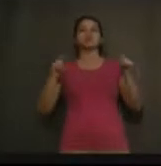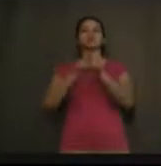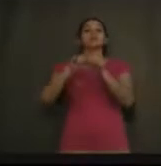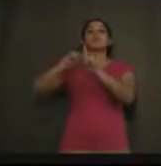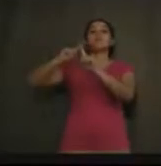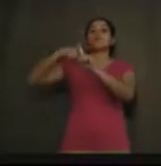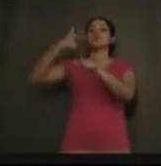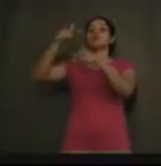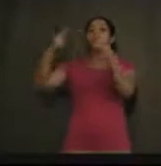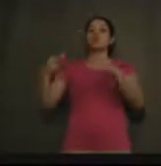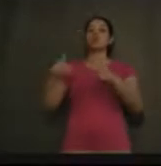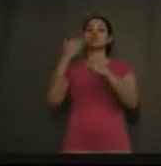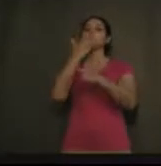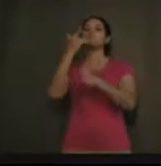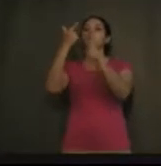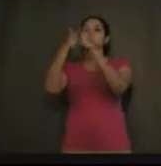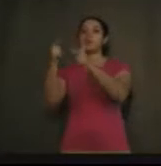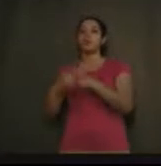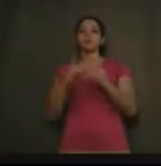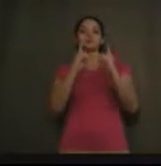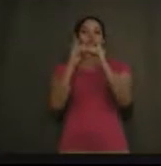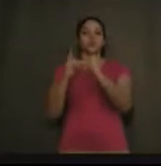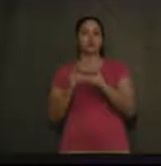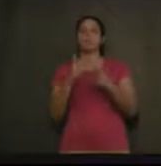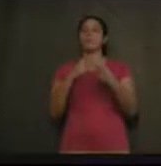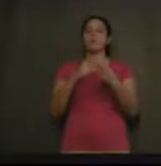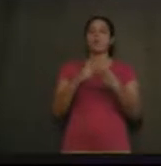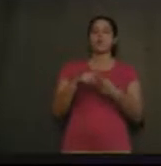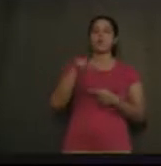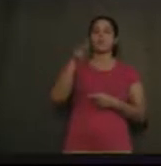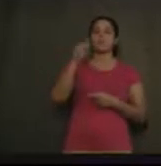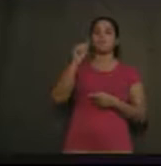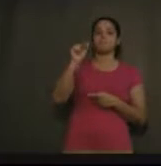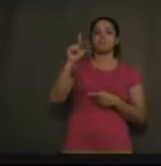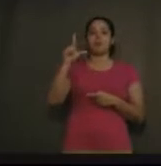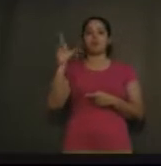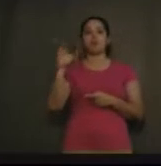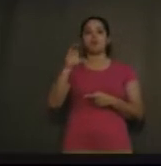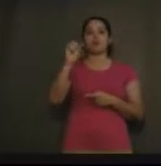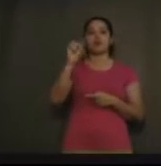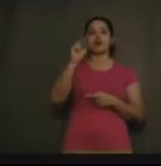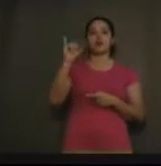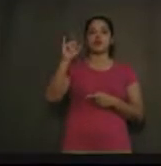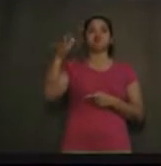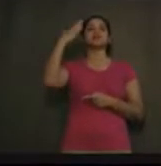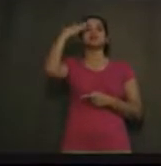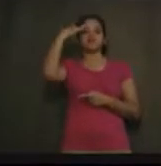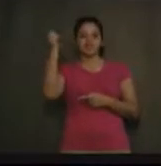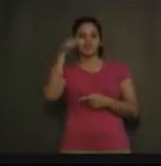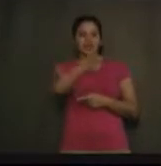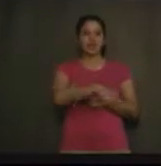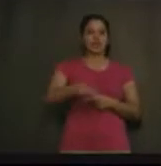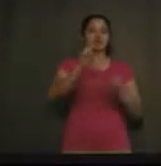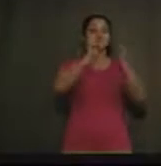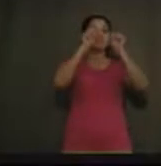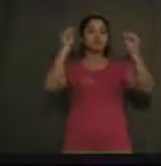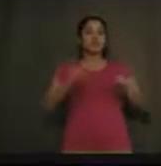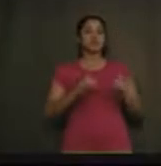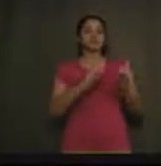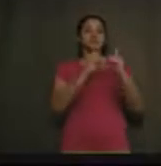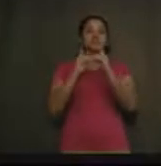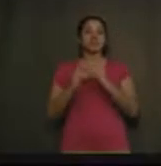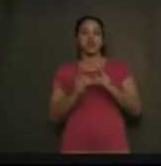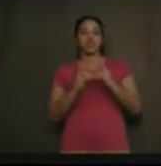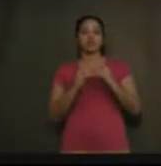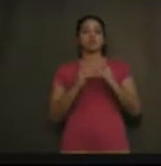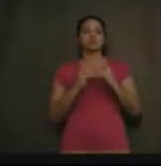dinâmica. Poincaré tinha descoberto por que é que sistemas dinâmicos é uma área difícil, por que é que descrever sistemas dinâmicos, a